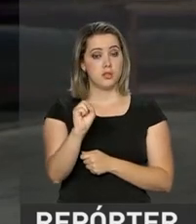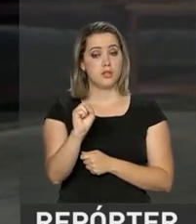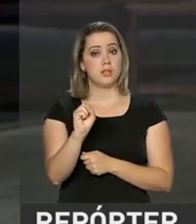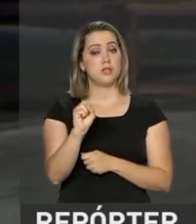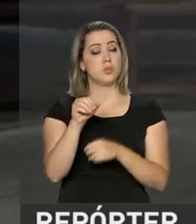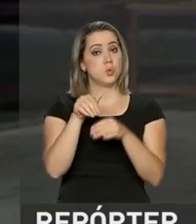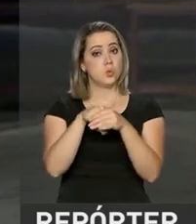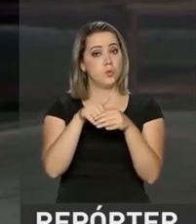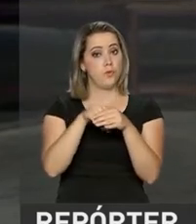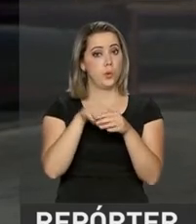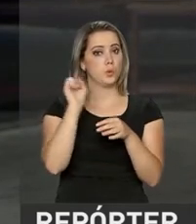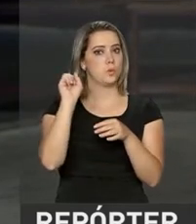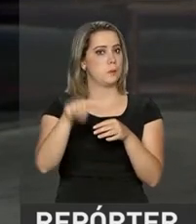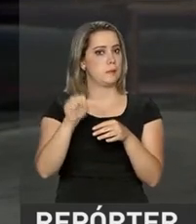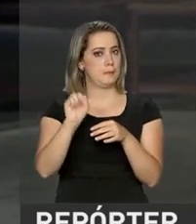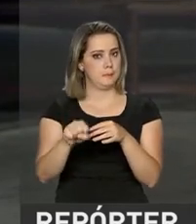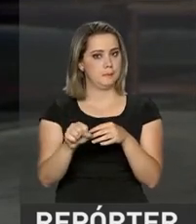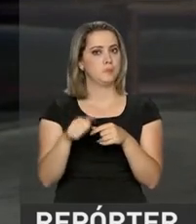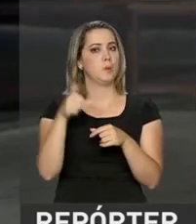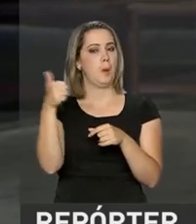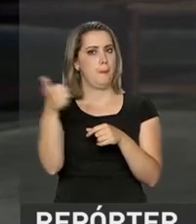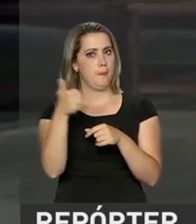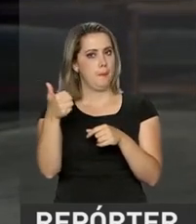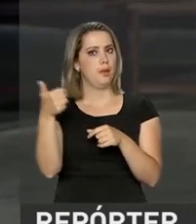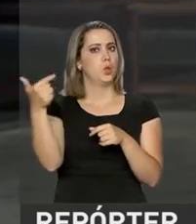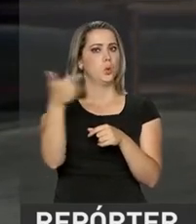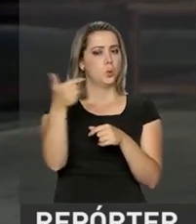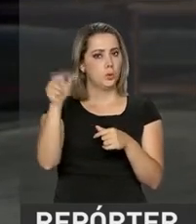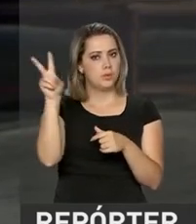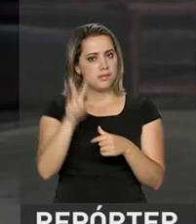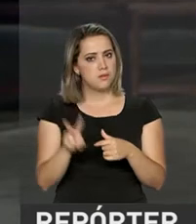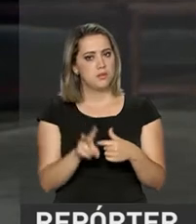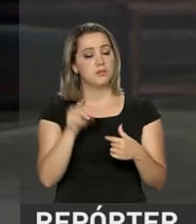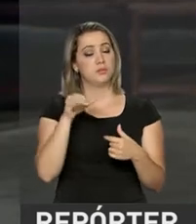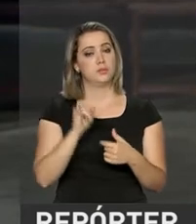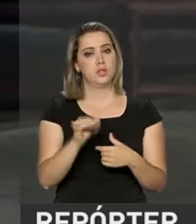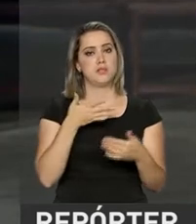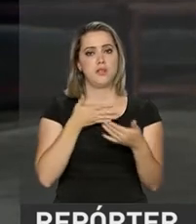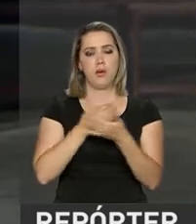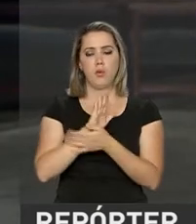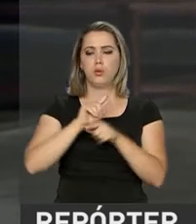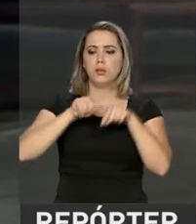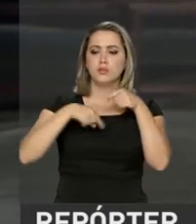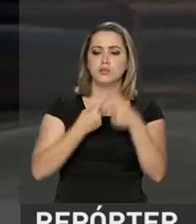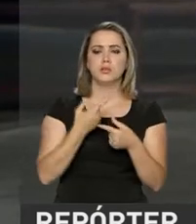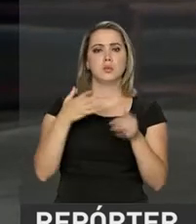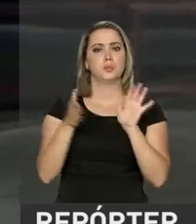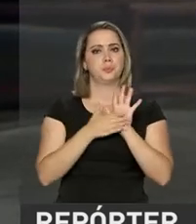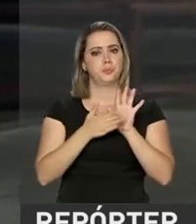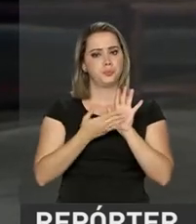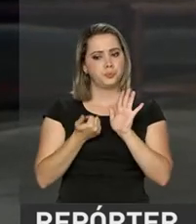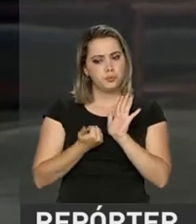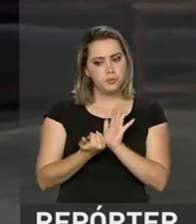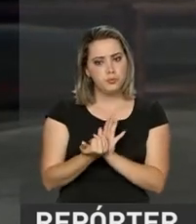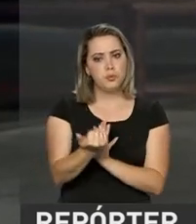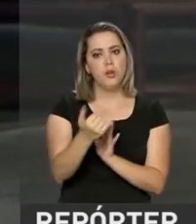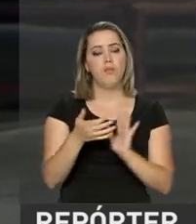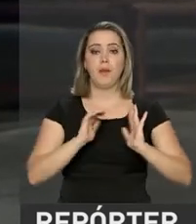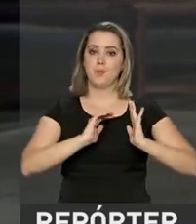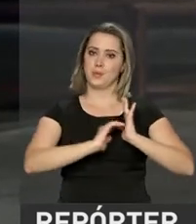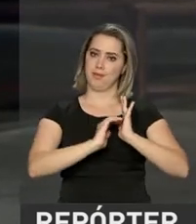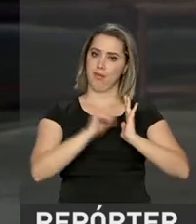na câmara em primeiro em segundo turno caso isso ocorra daí sim a proposta segue para o